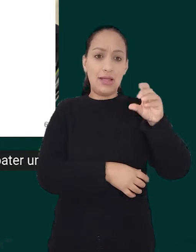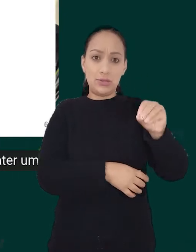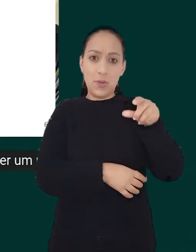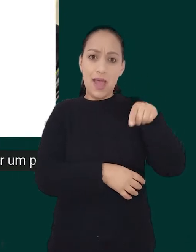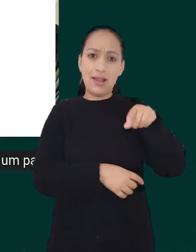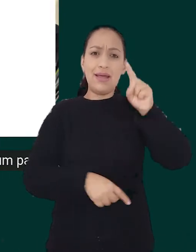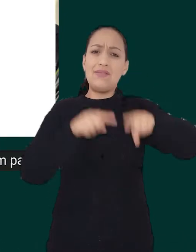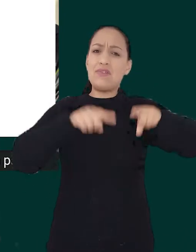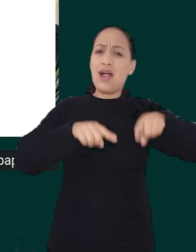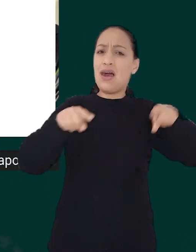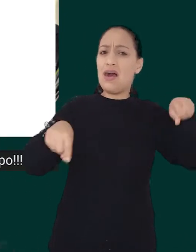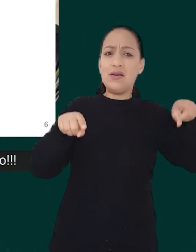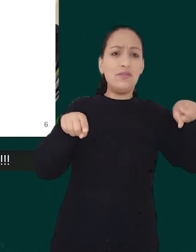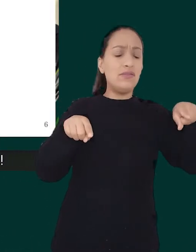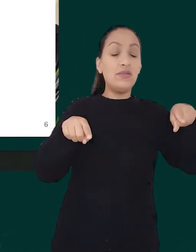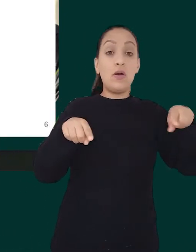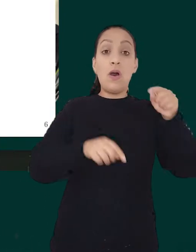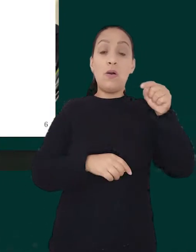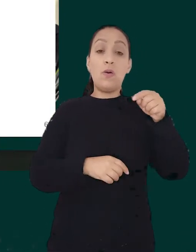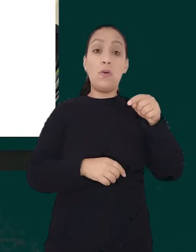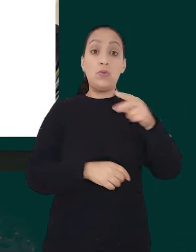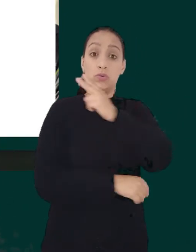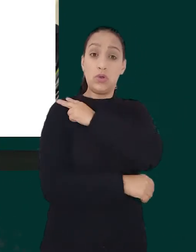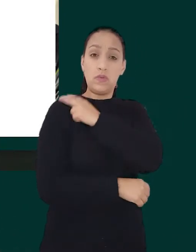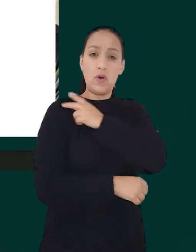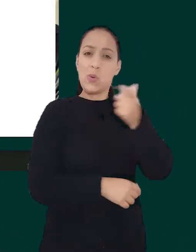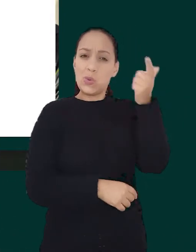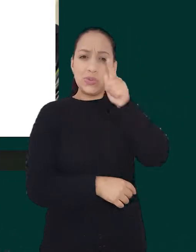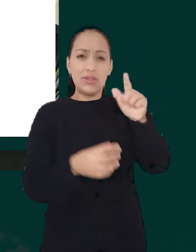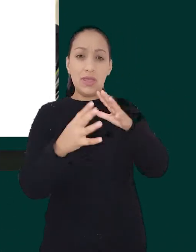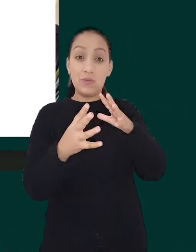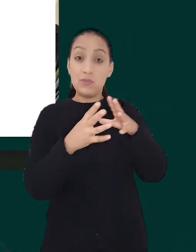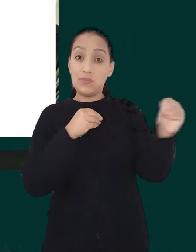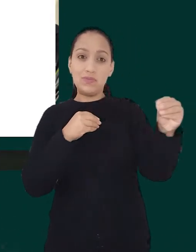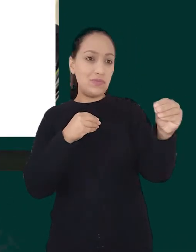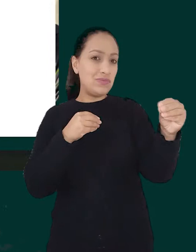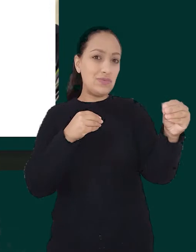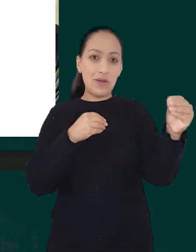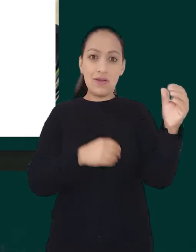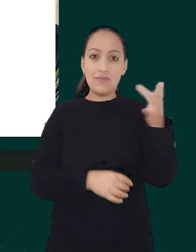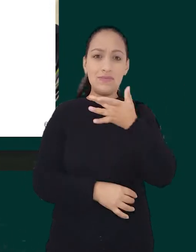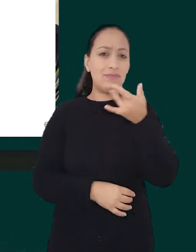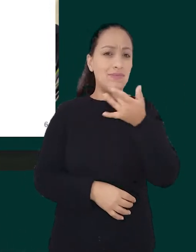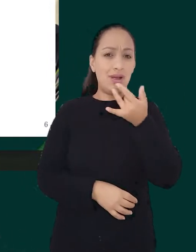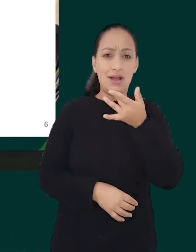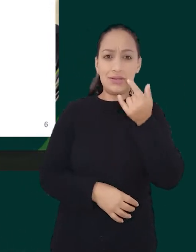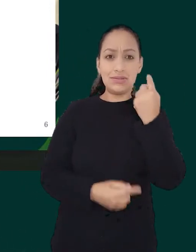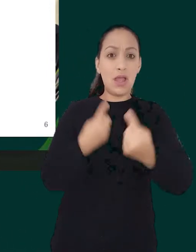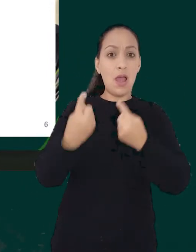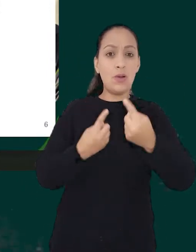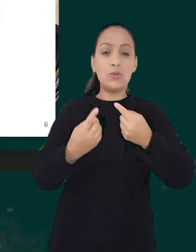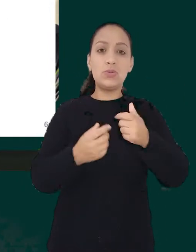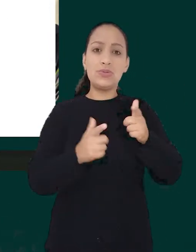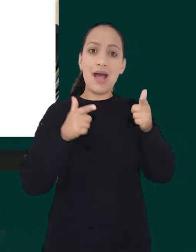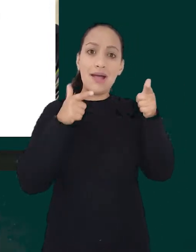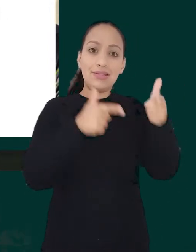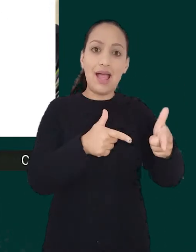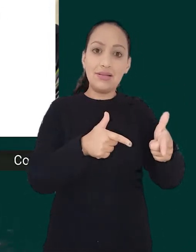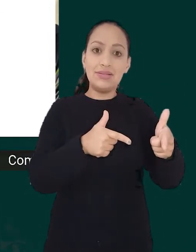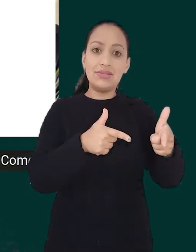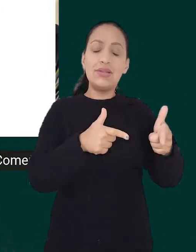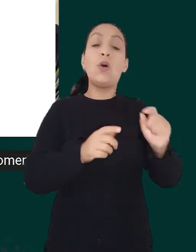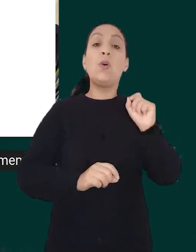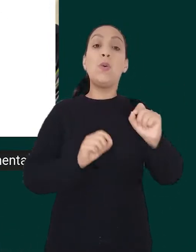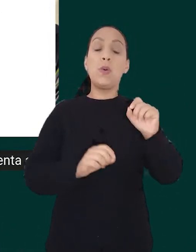variável. Ele conseguia escapar muito facilmente de alguns ataques. E o que